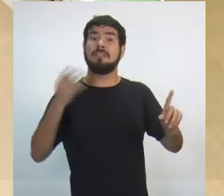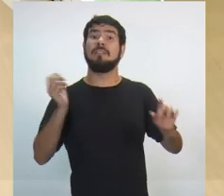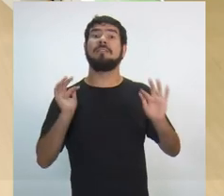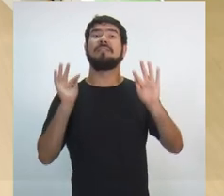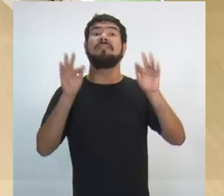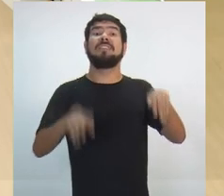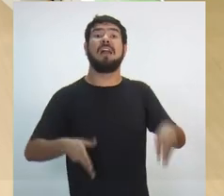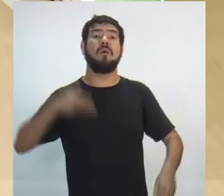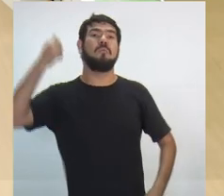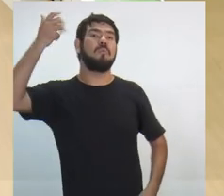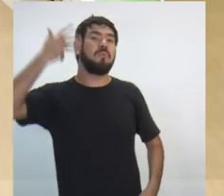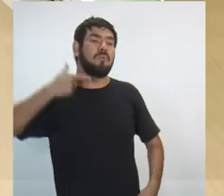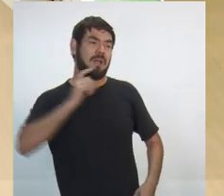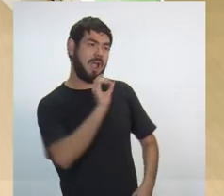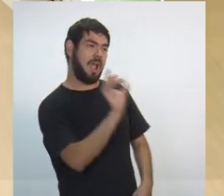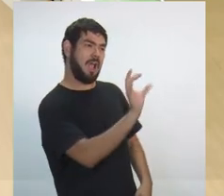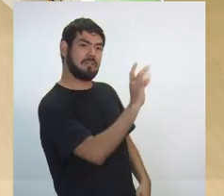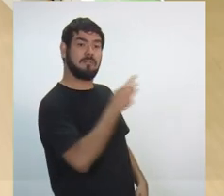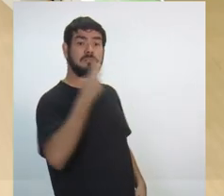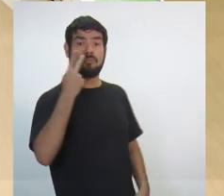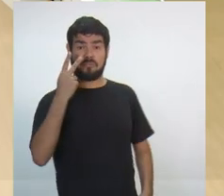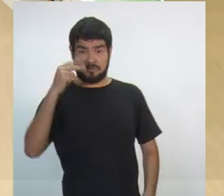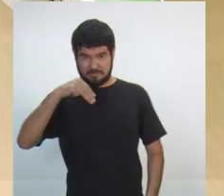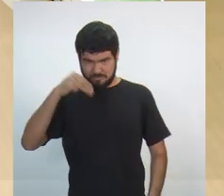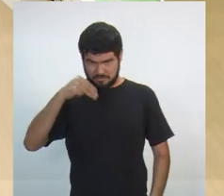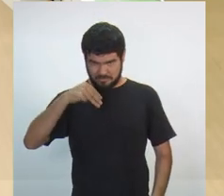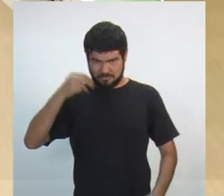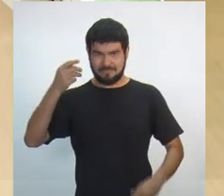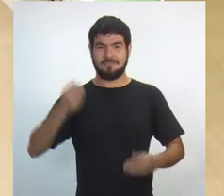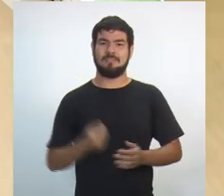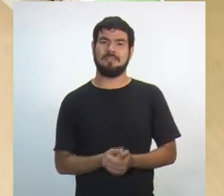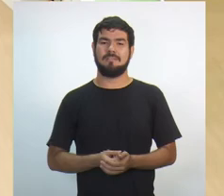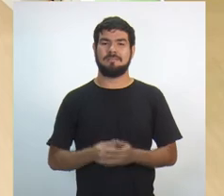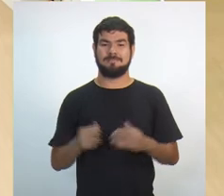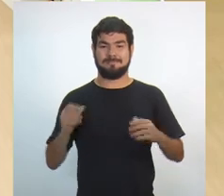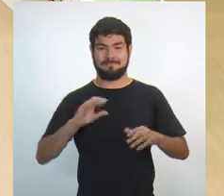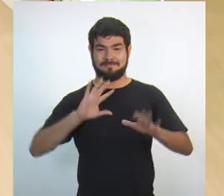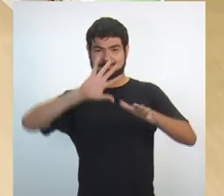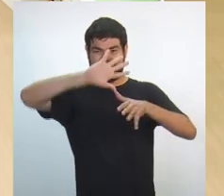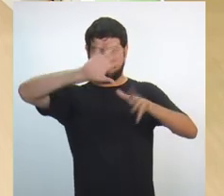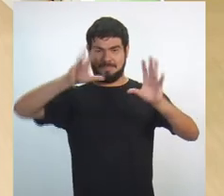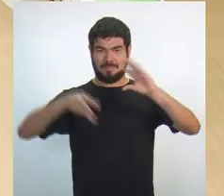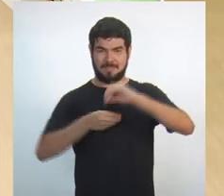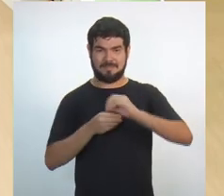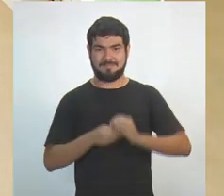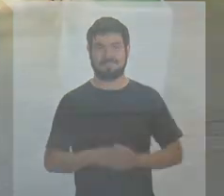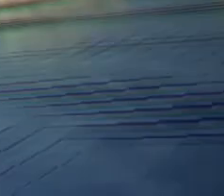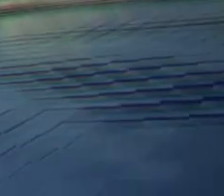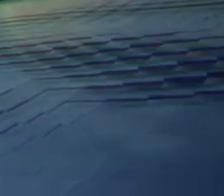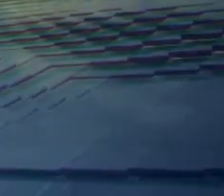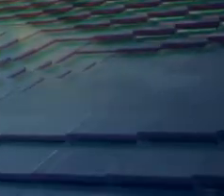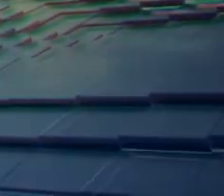considerações finais. Cada candidato vai ter 2 minutos. TV em Tempo, eleições 2018.